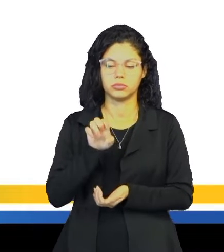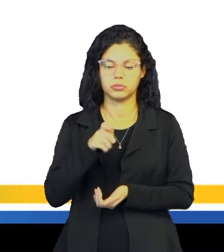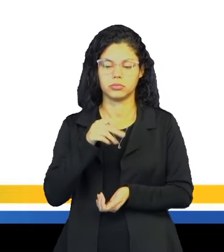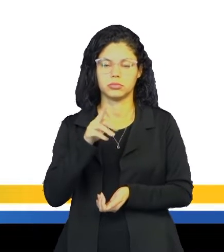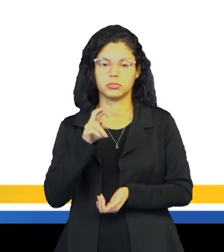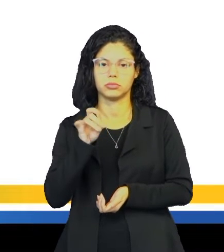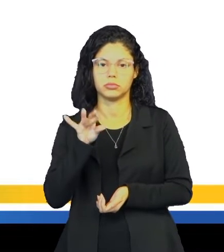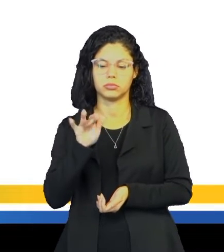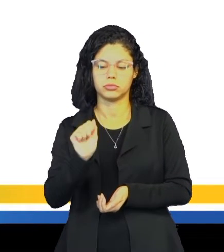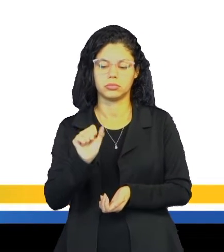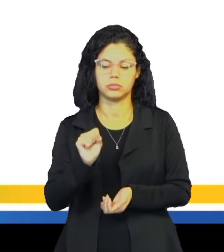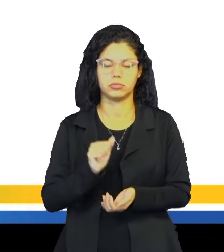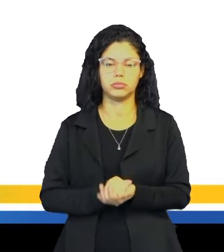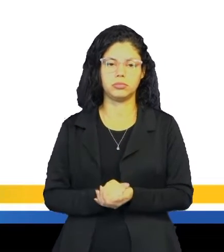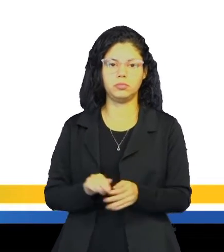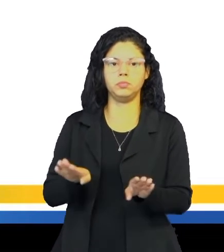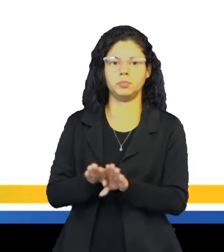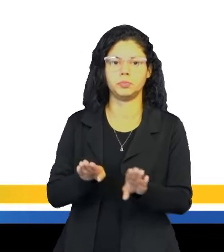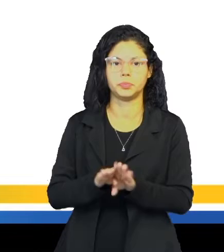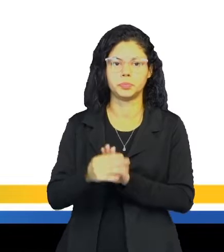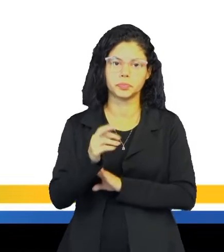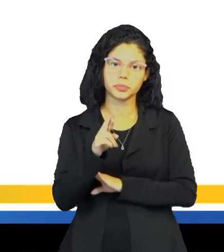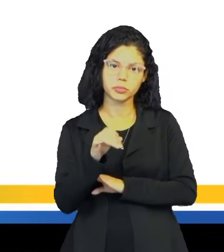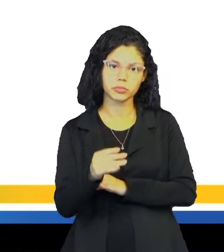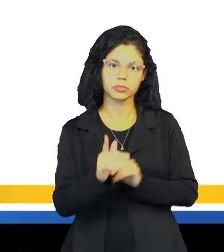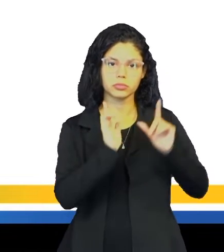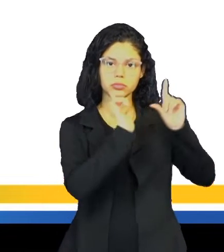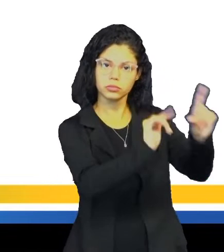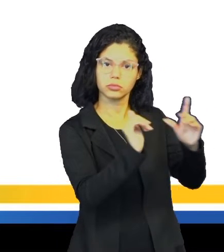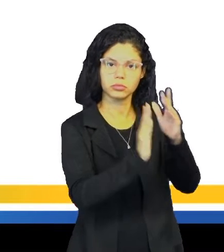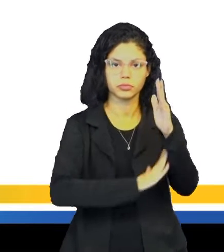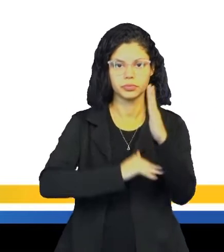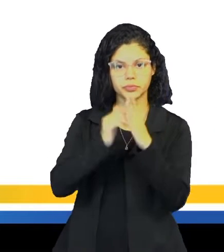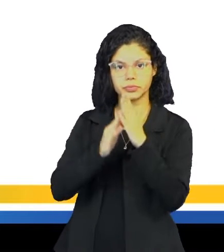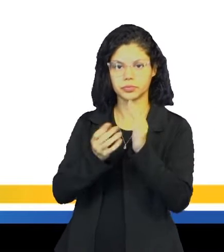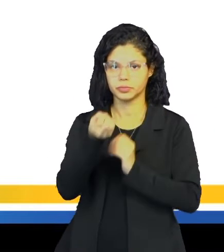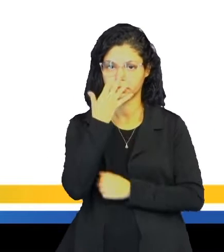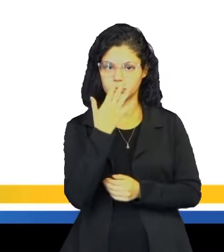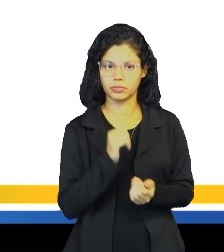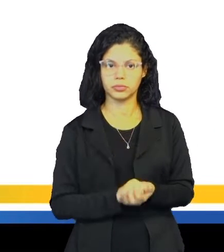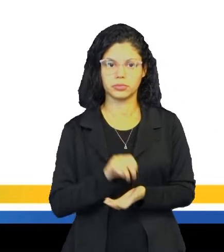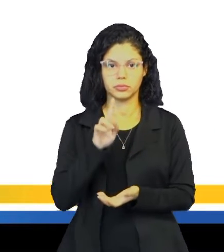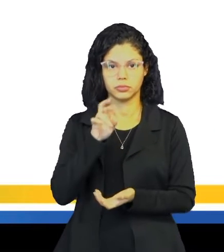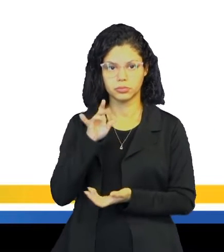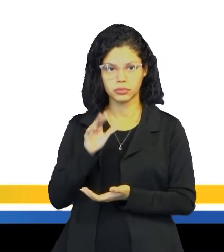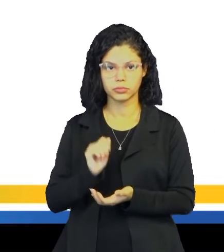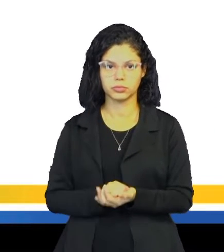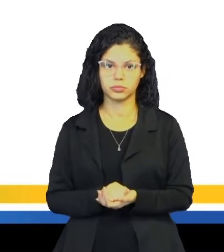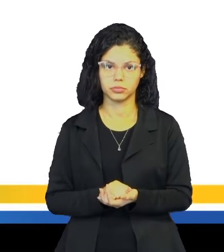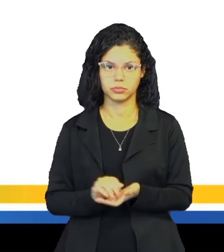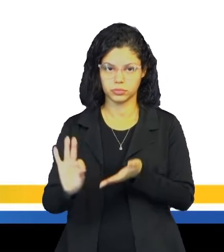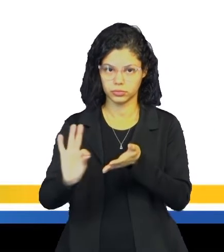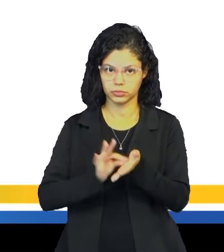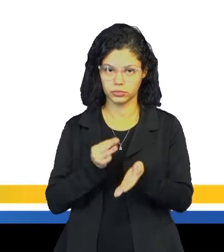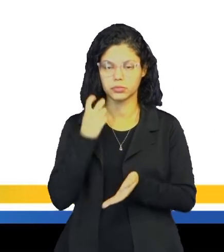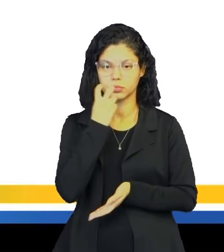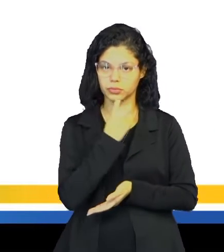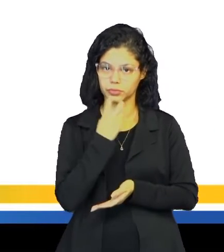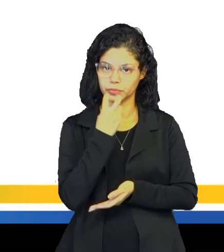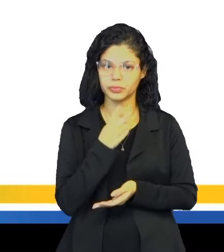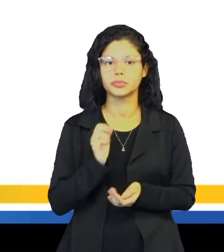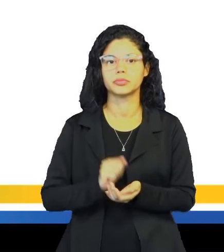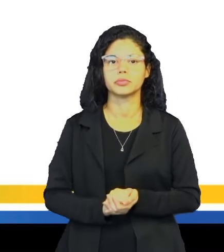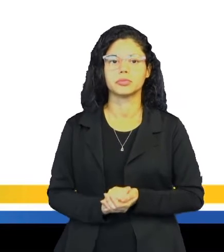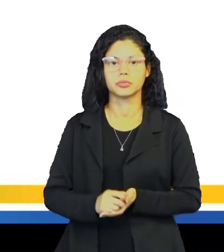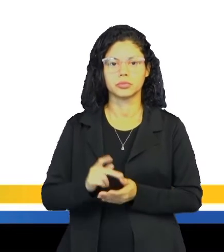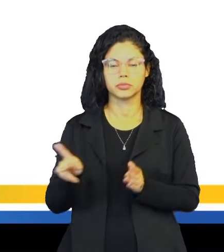as representações pictóricas, né, são os quadros, pinturas, fotos, afrescos, os registros orais, né,